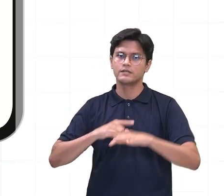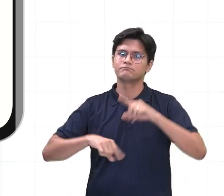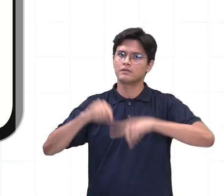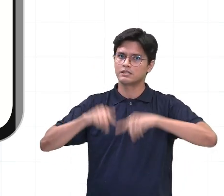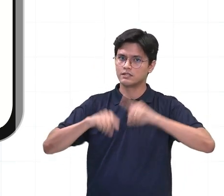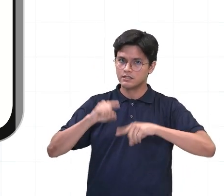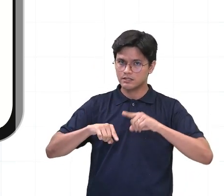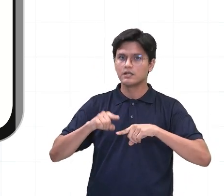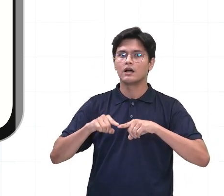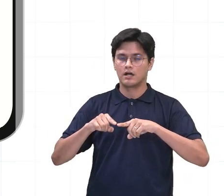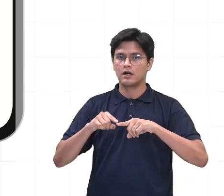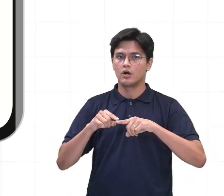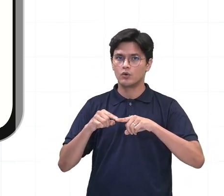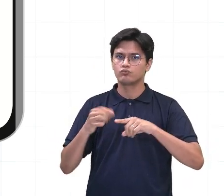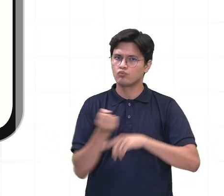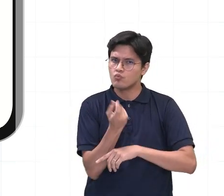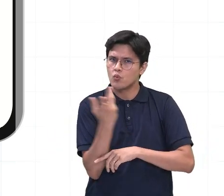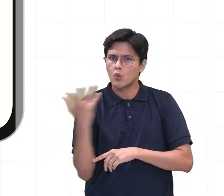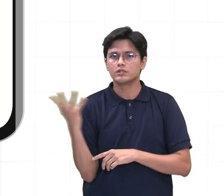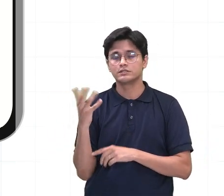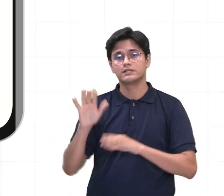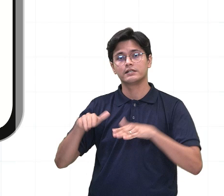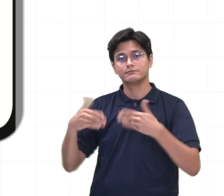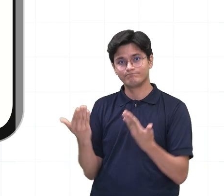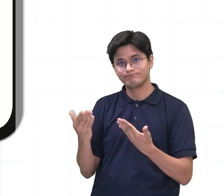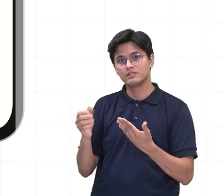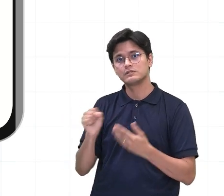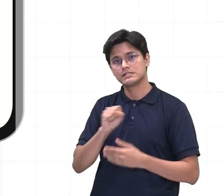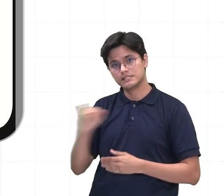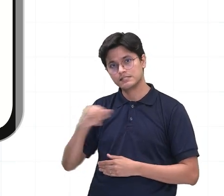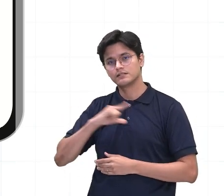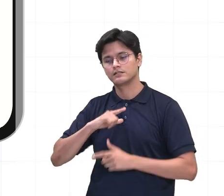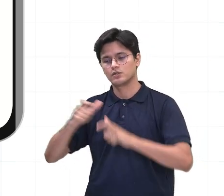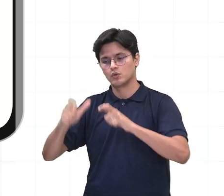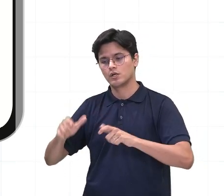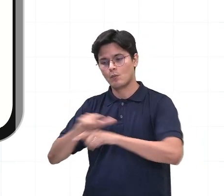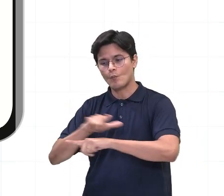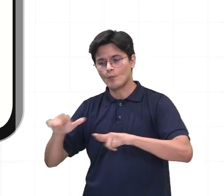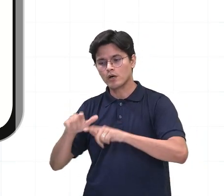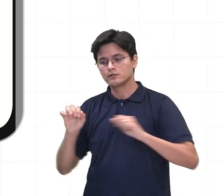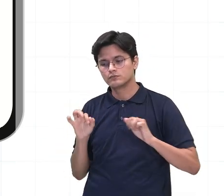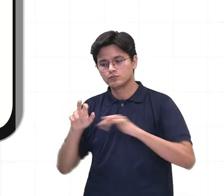ali vazios entre um órgão e outro, entre um tecido e outro.